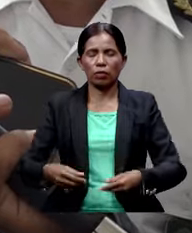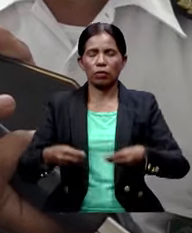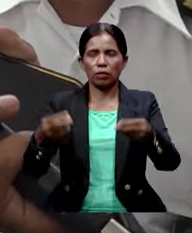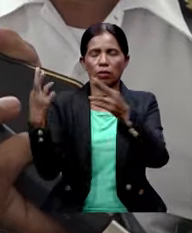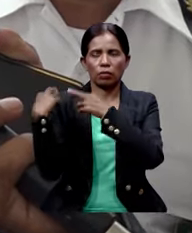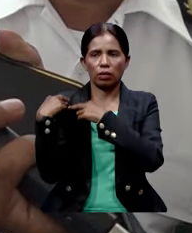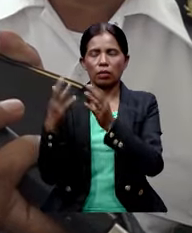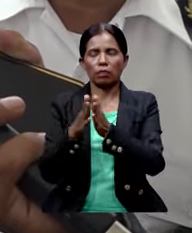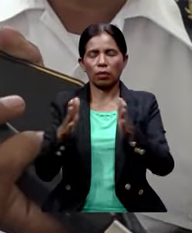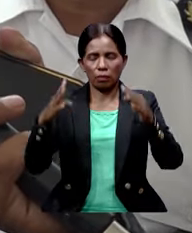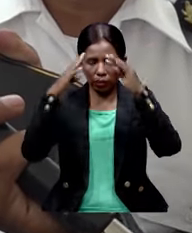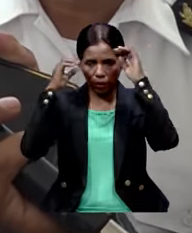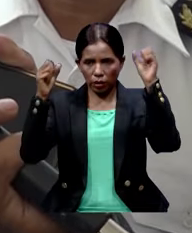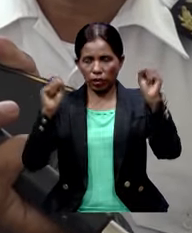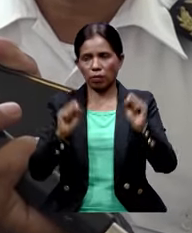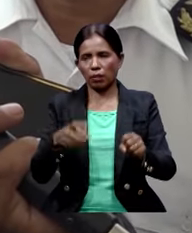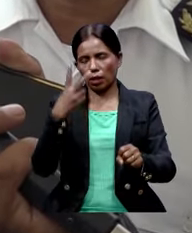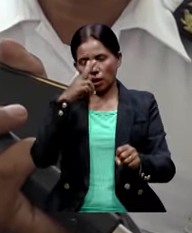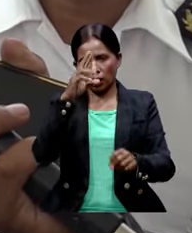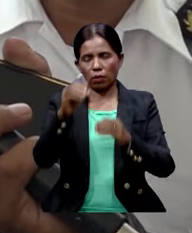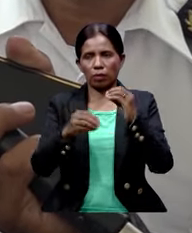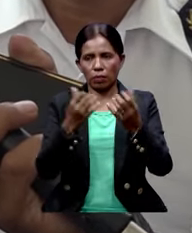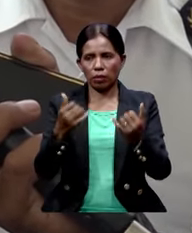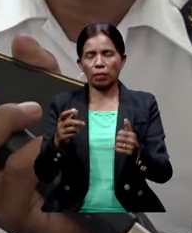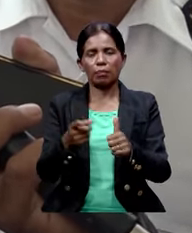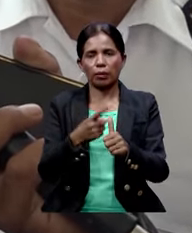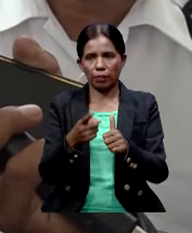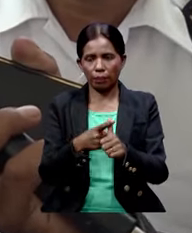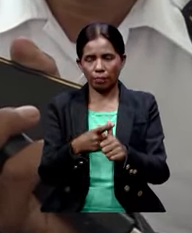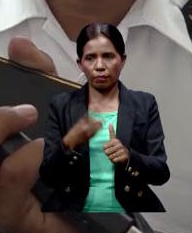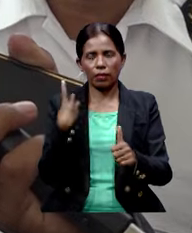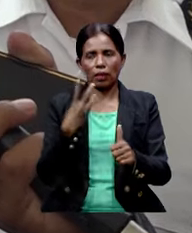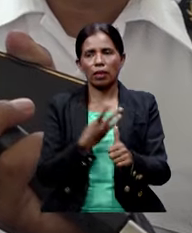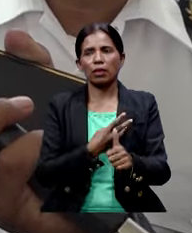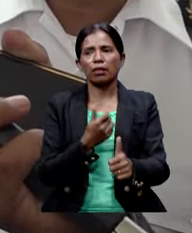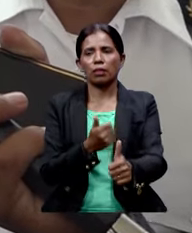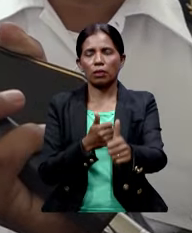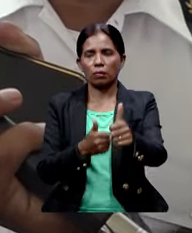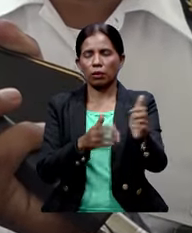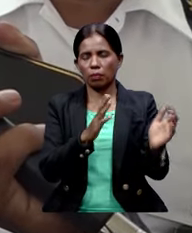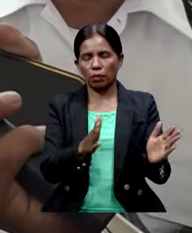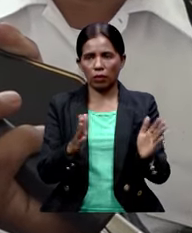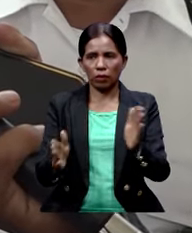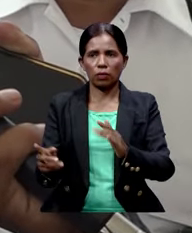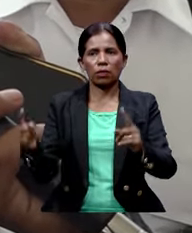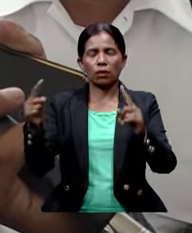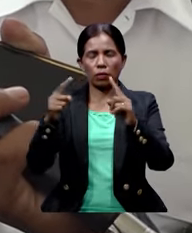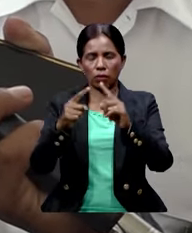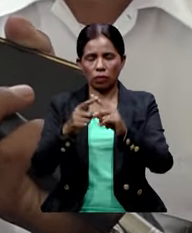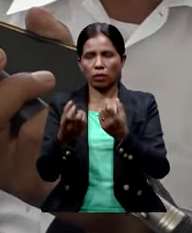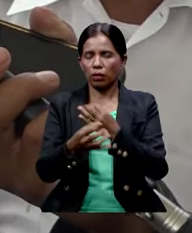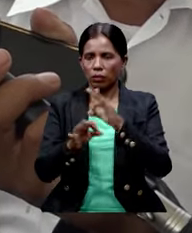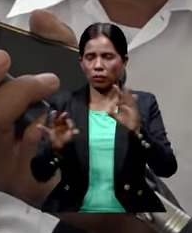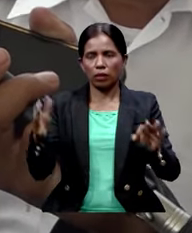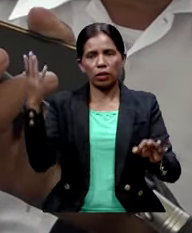liutar, mas presidente para fazer assunto. Mas primeiro, e tatuir o processo, né, Tony, a conclusão e a